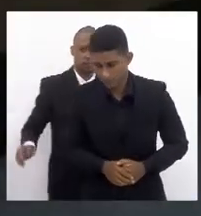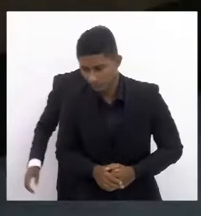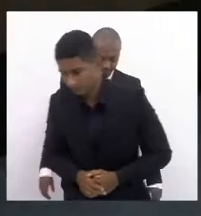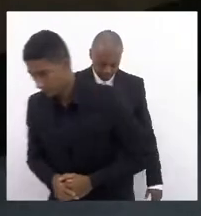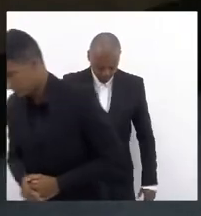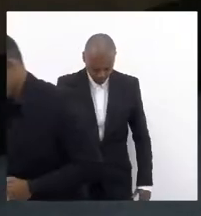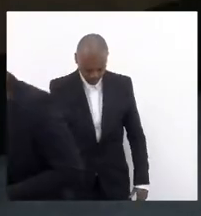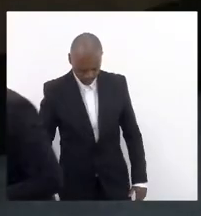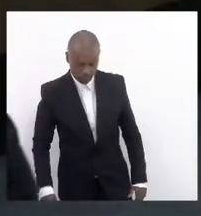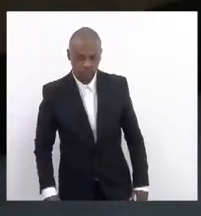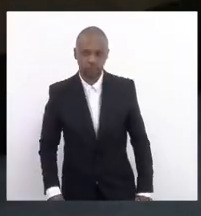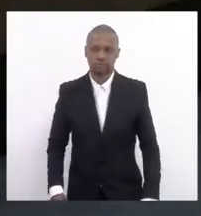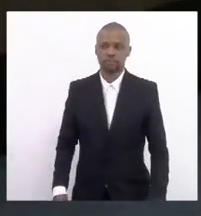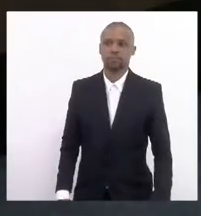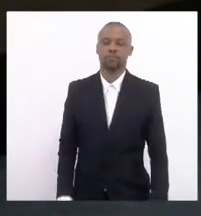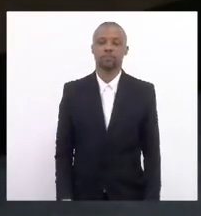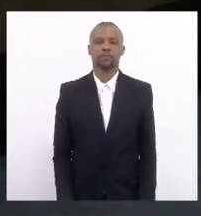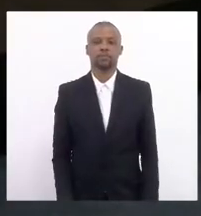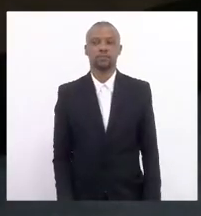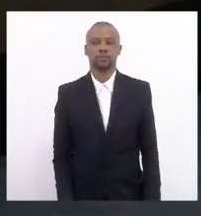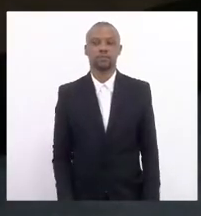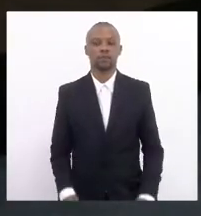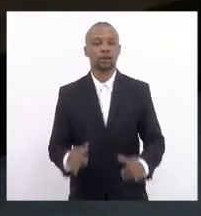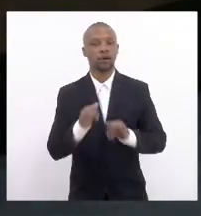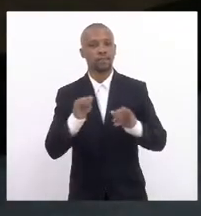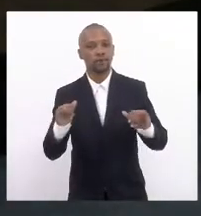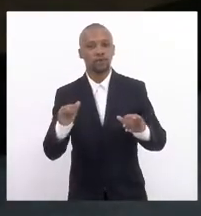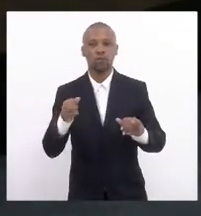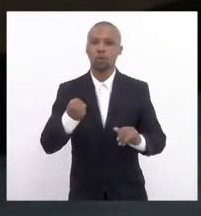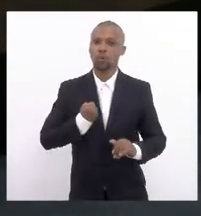O 4812,